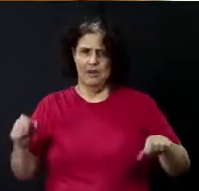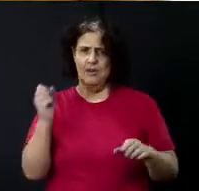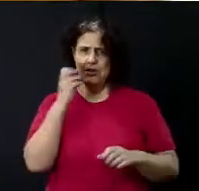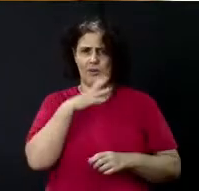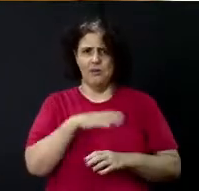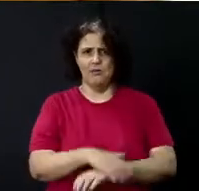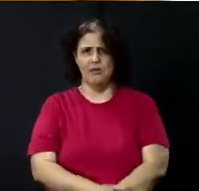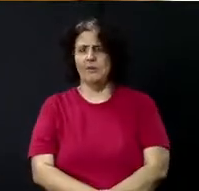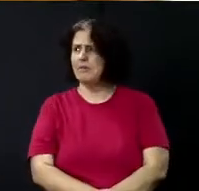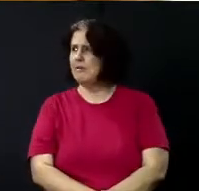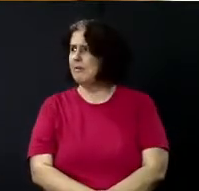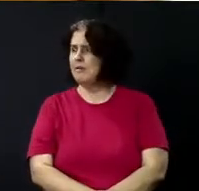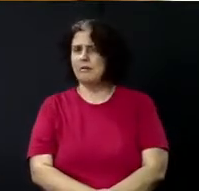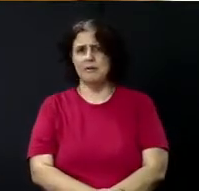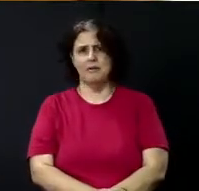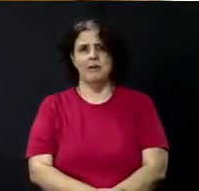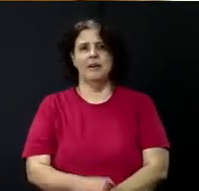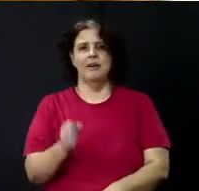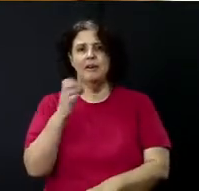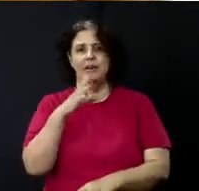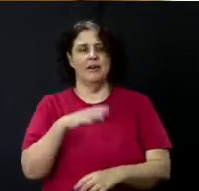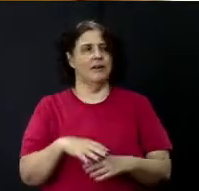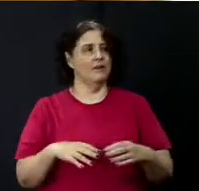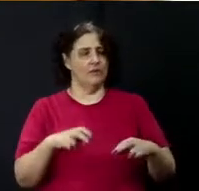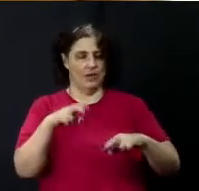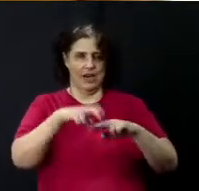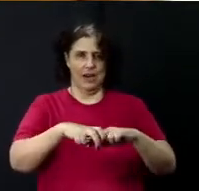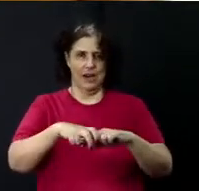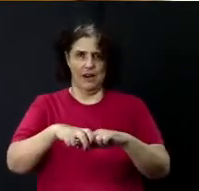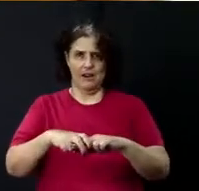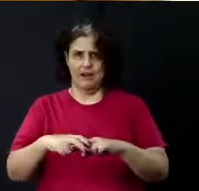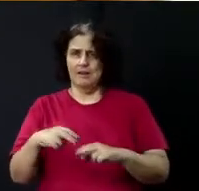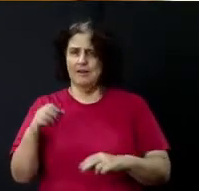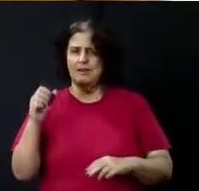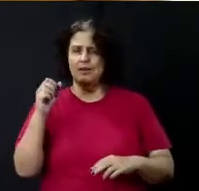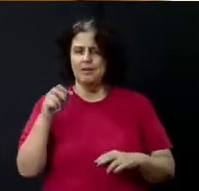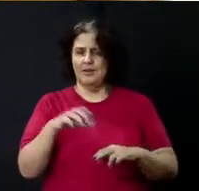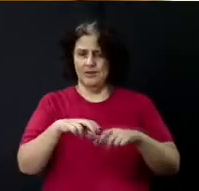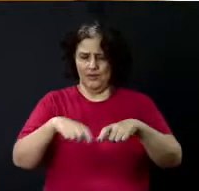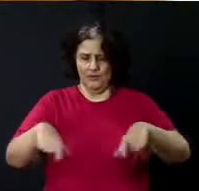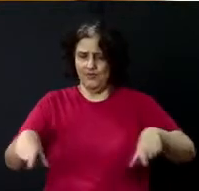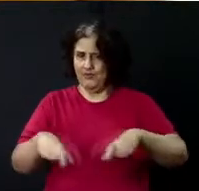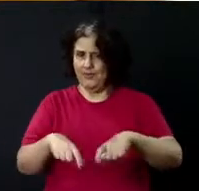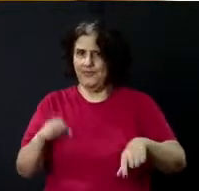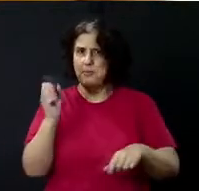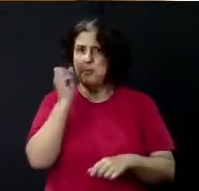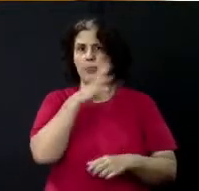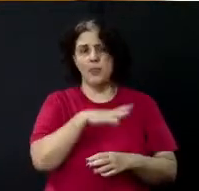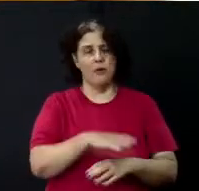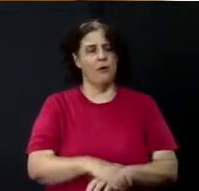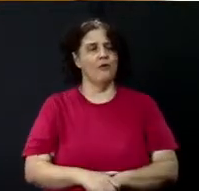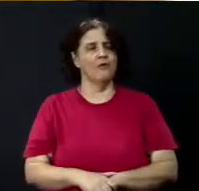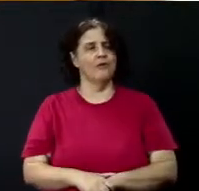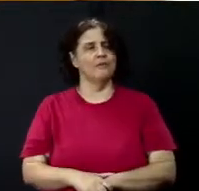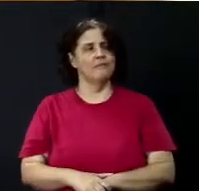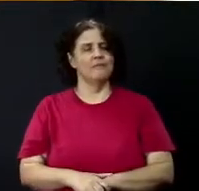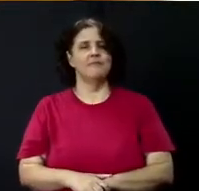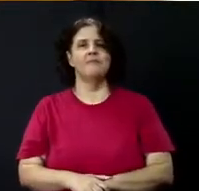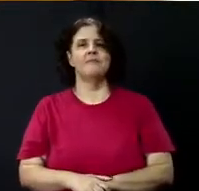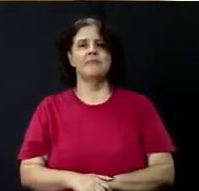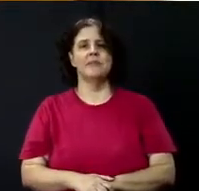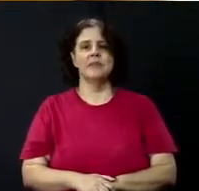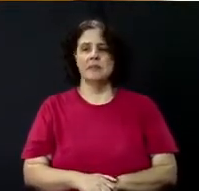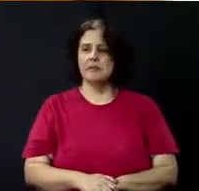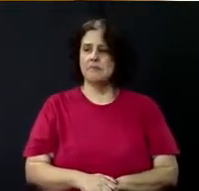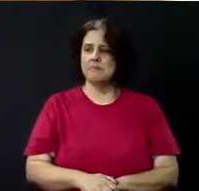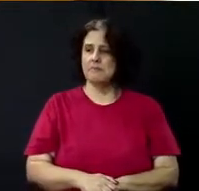de sempre, provavelmente, o lugar que você senta há muitos anos, se você é membro há muito tempo dessa igreja. Você